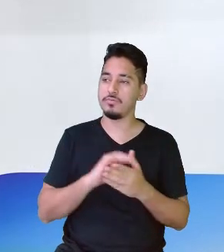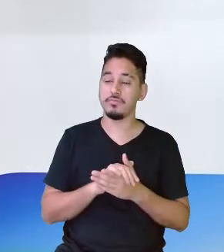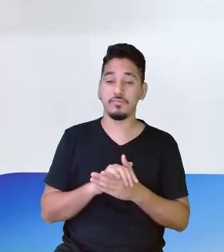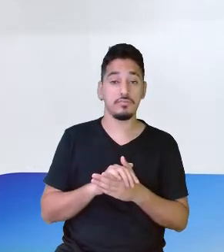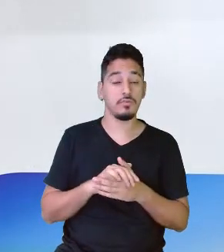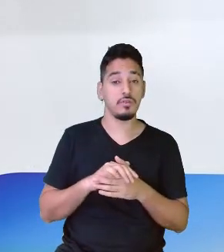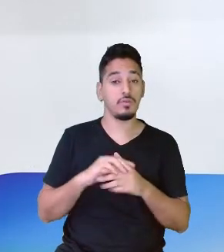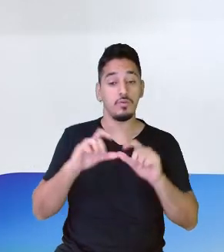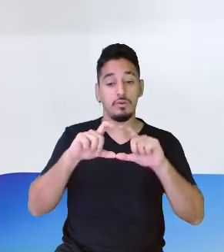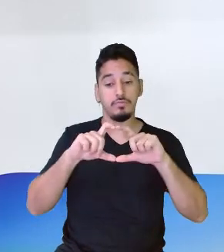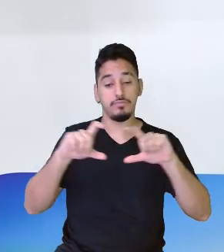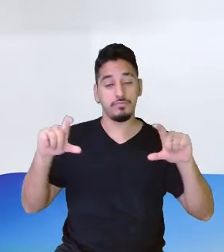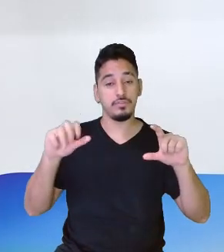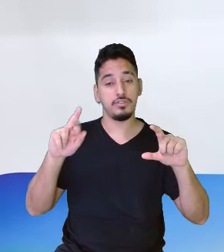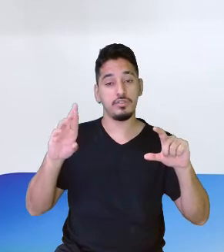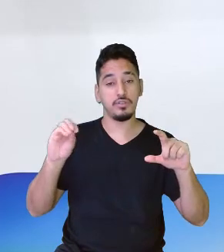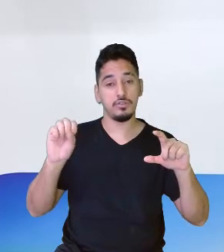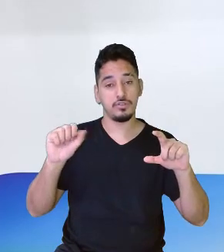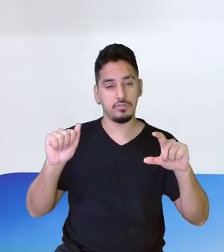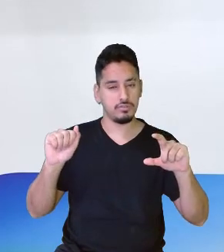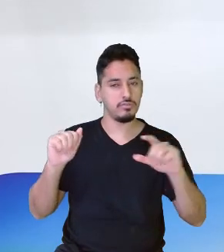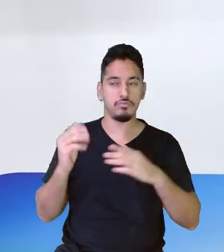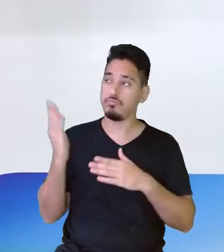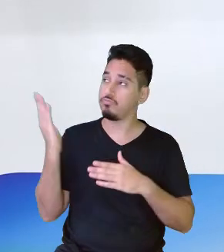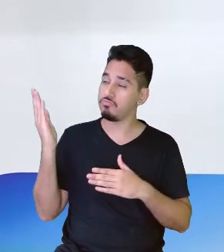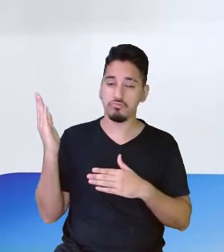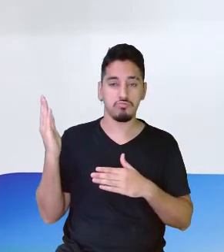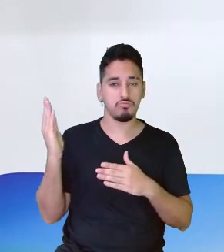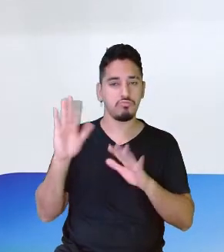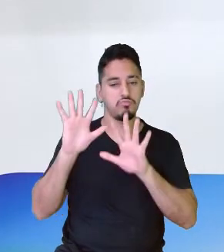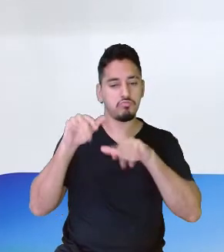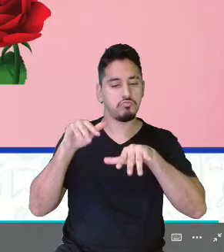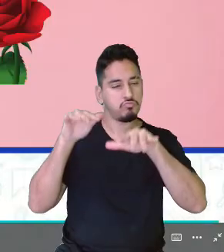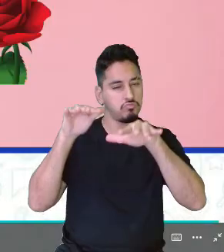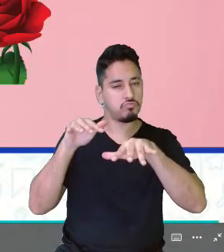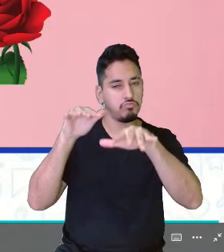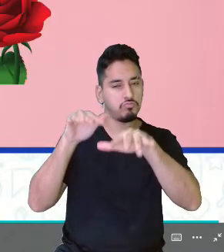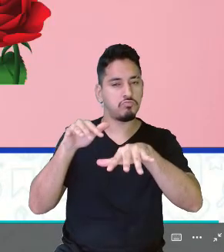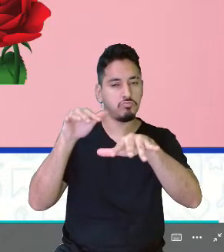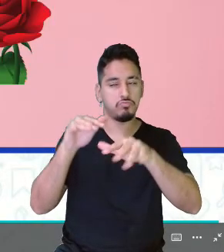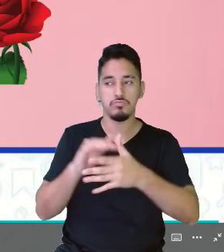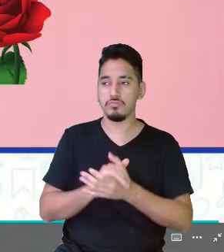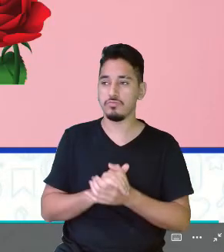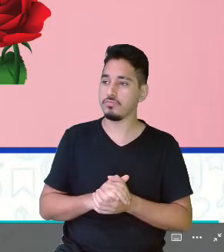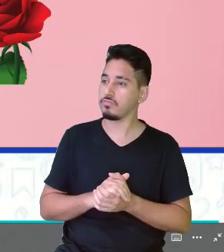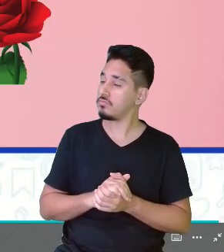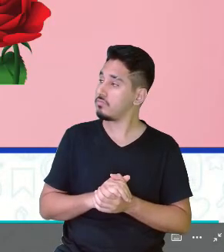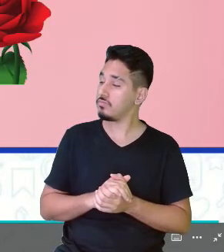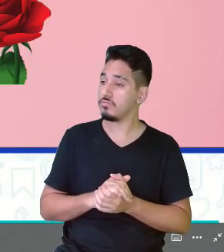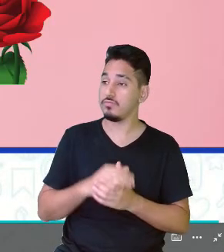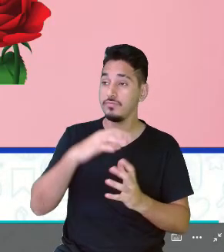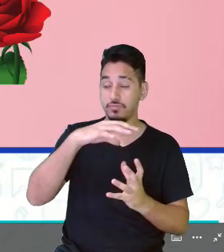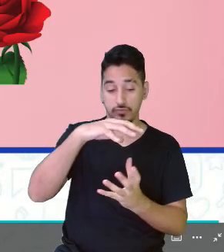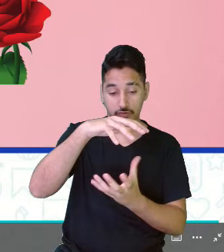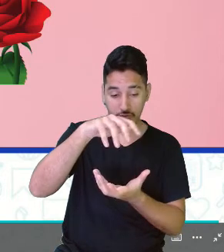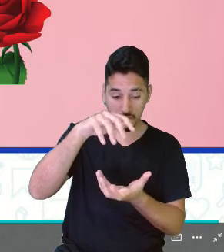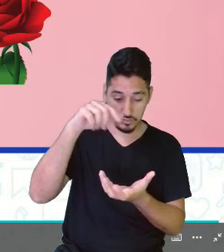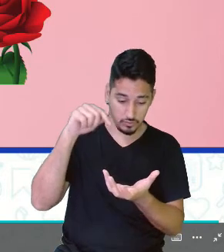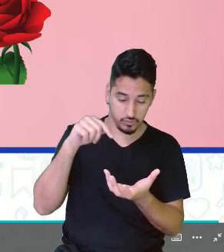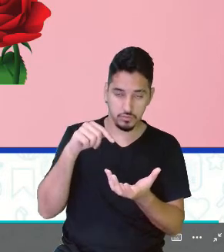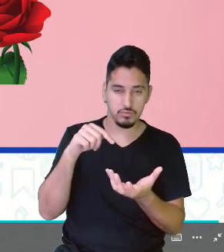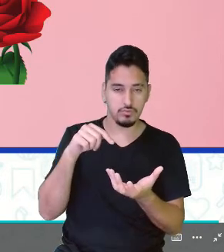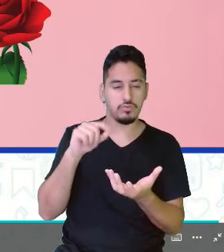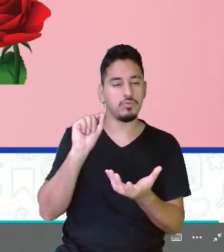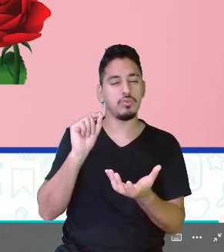de Rosa Luxemburgo, ativista, e a gente vai ler junto, tá? Ó. Por um mundo